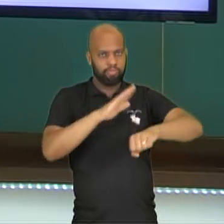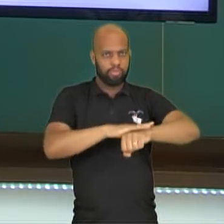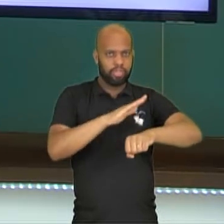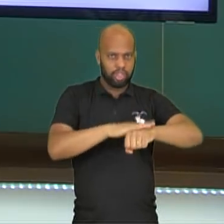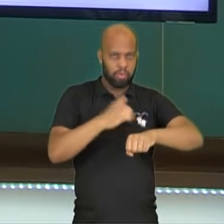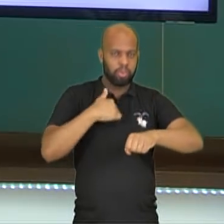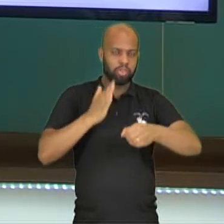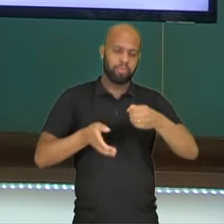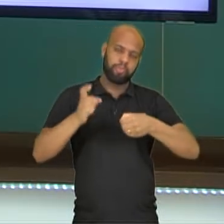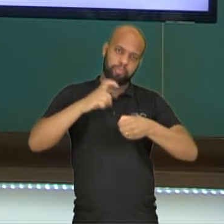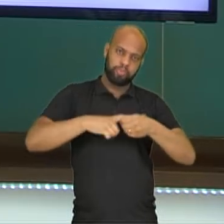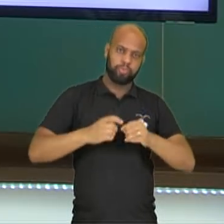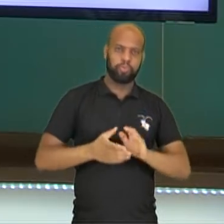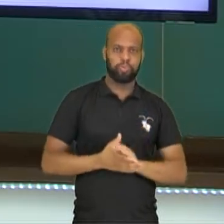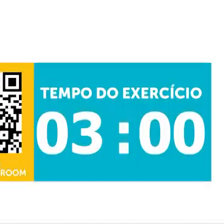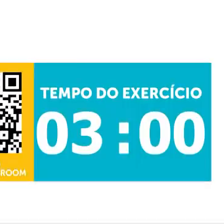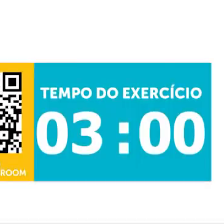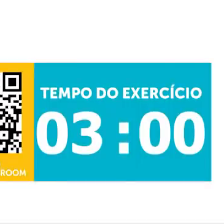Daqui a pouco eu respondo essa questão.